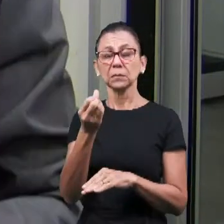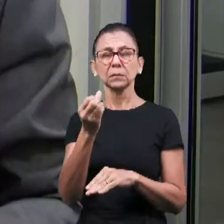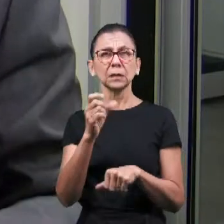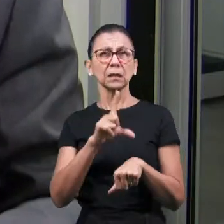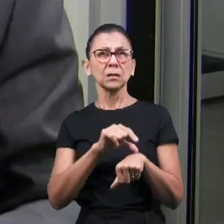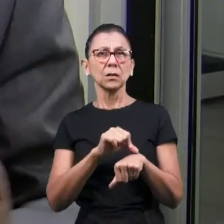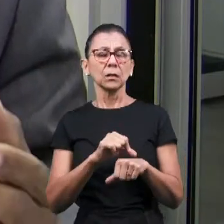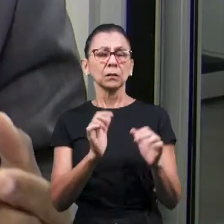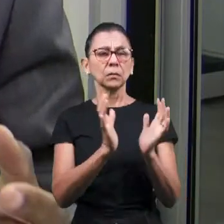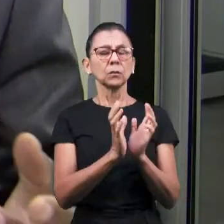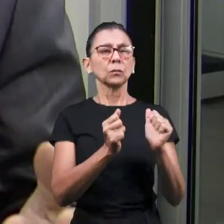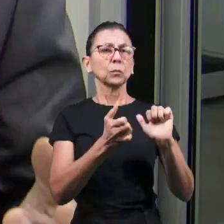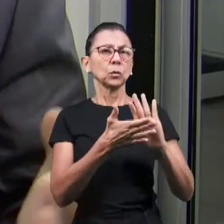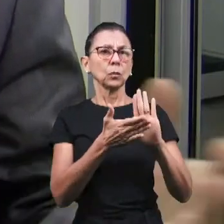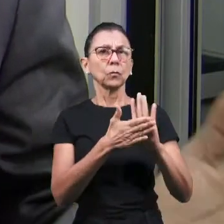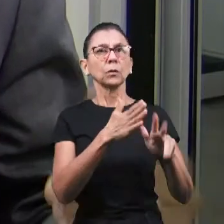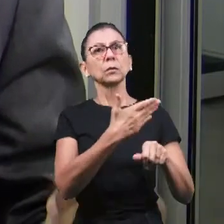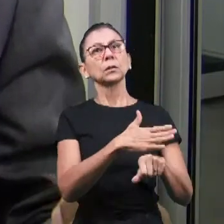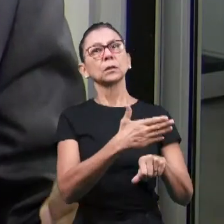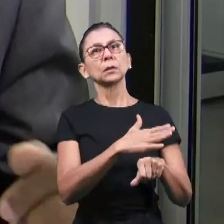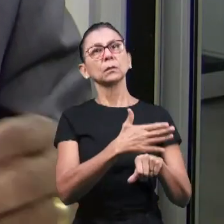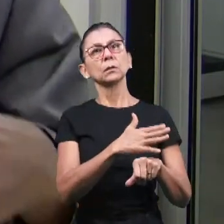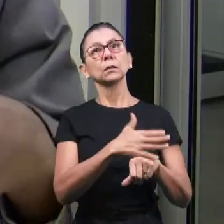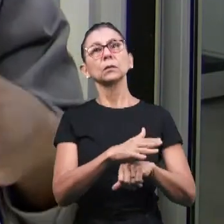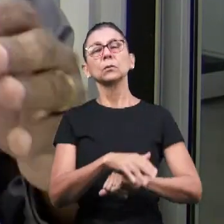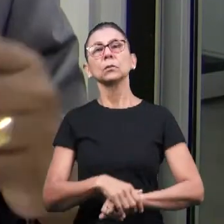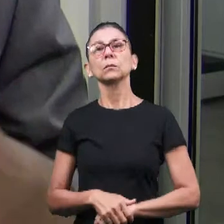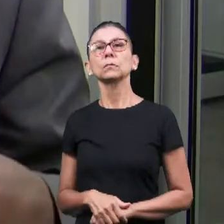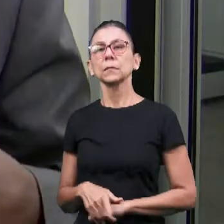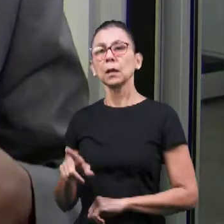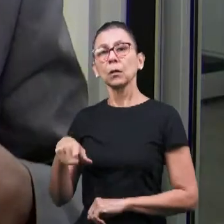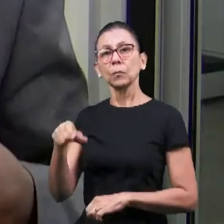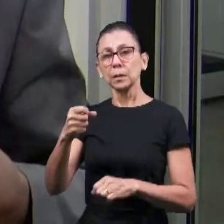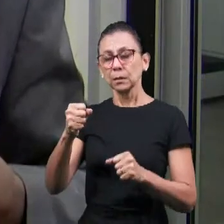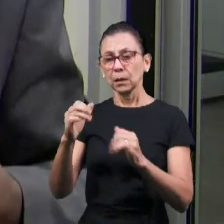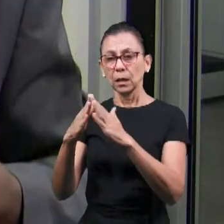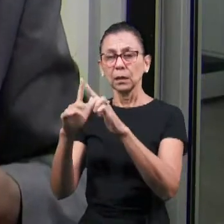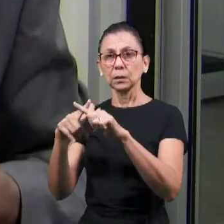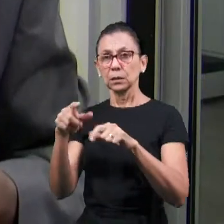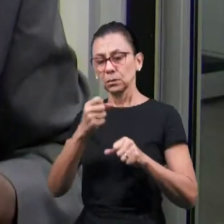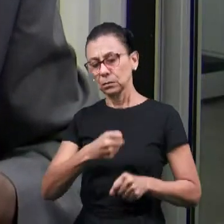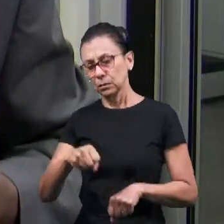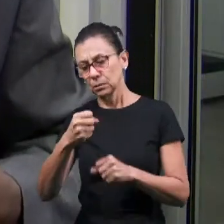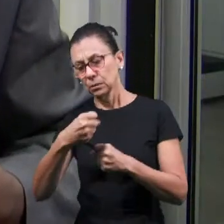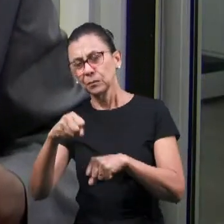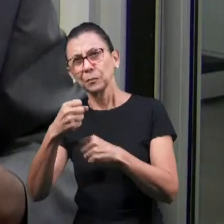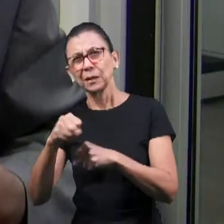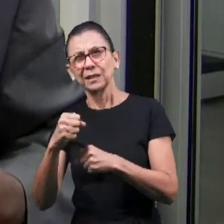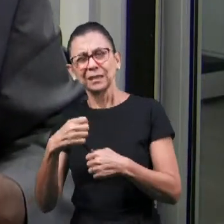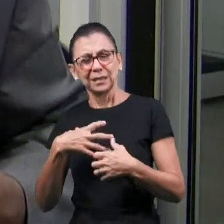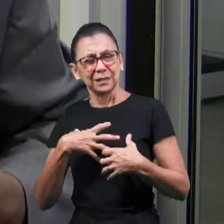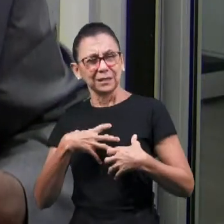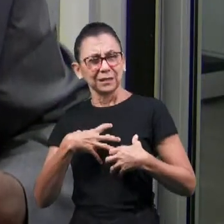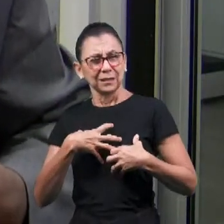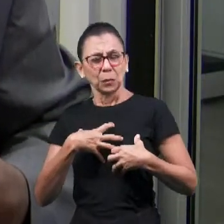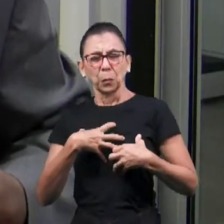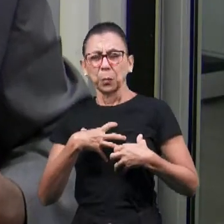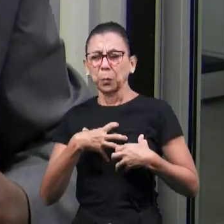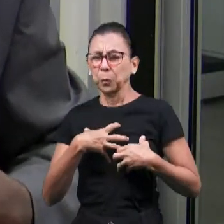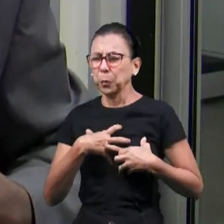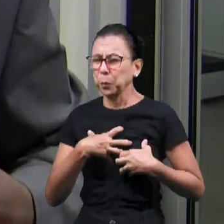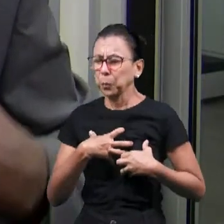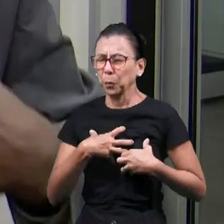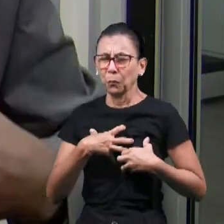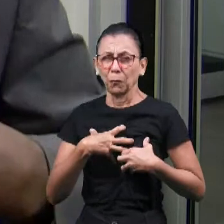grupo de louvor estava ensaiando. Falei, vou varrer a igreja enquanto o grupo está ensaiando. Comecei a varrer. Enquanto eu estava varrendo a igreja, eu senti uma dor muito forte, mas